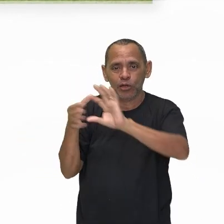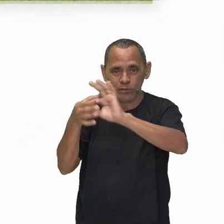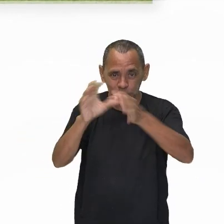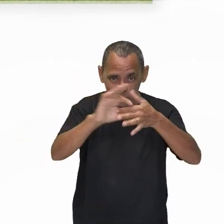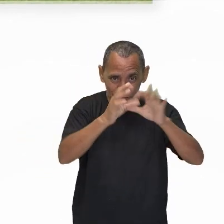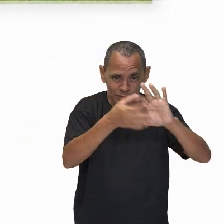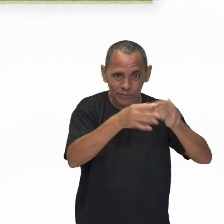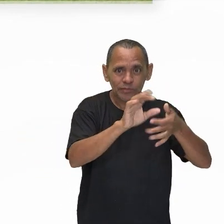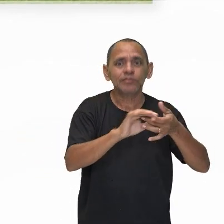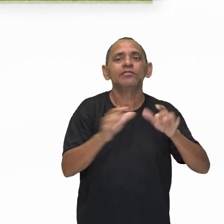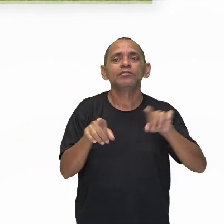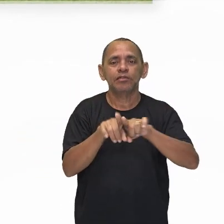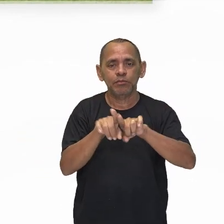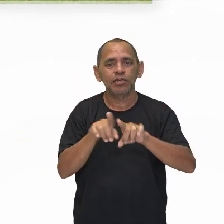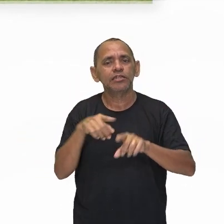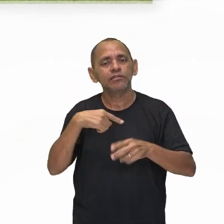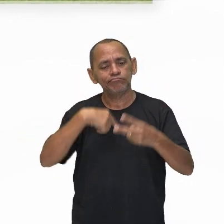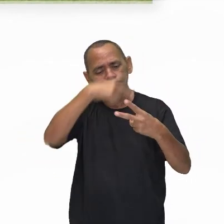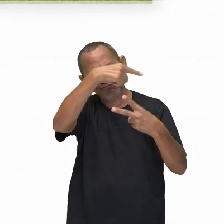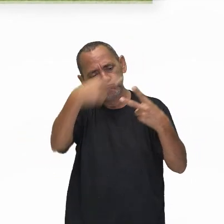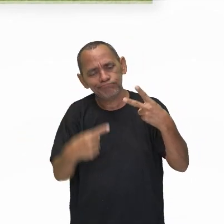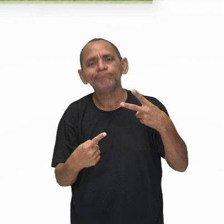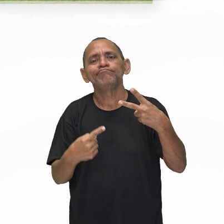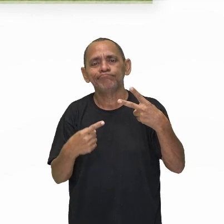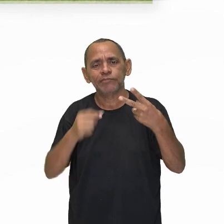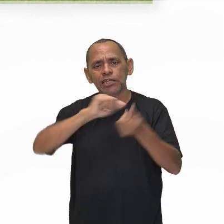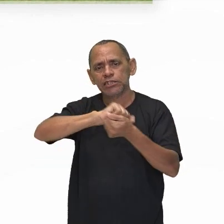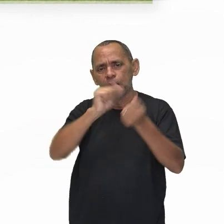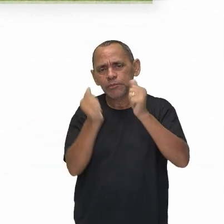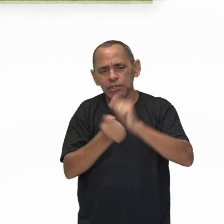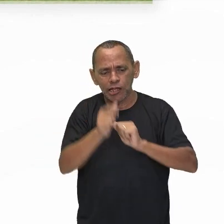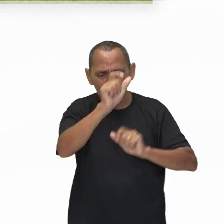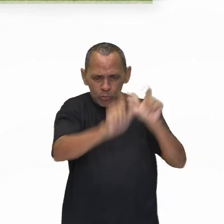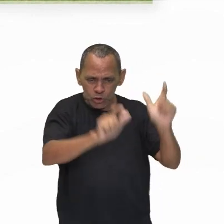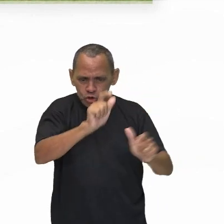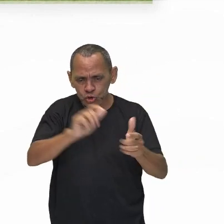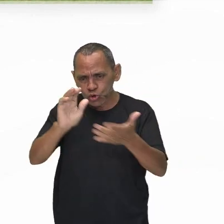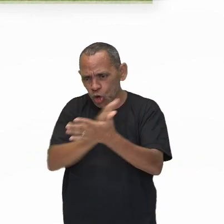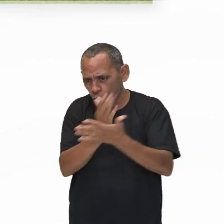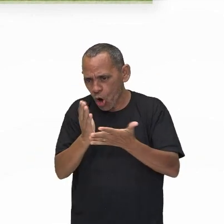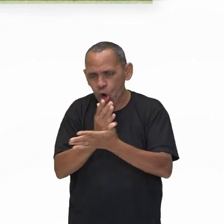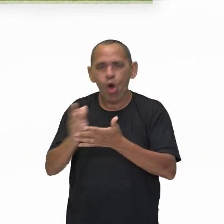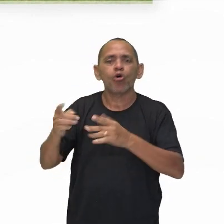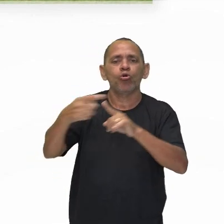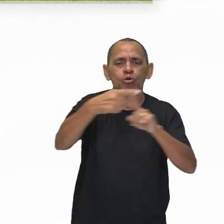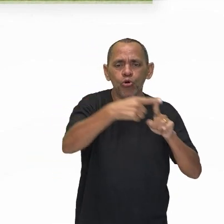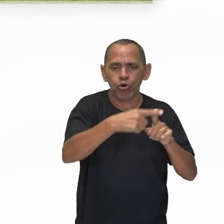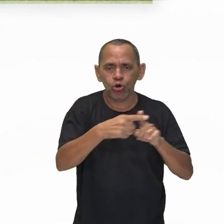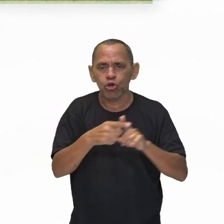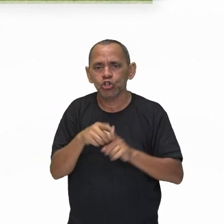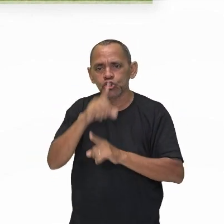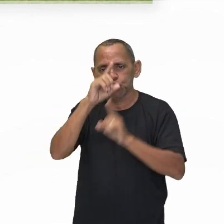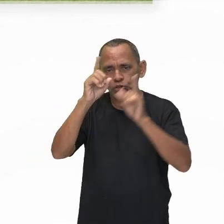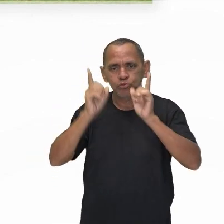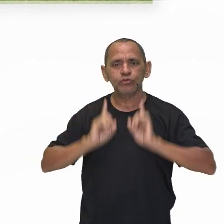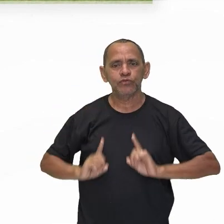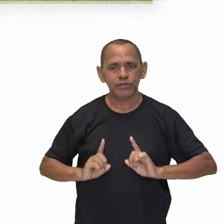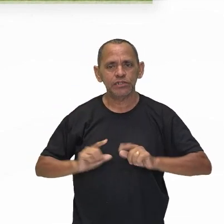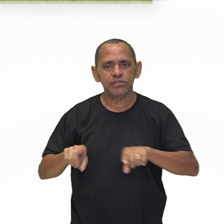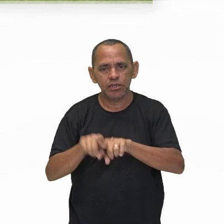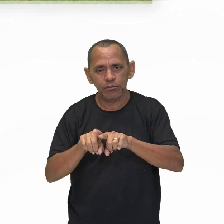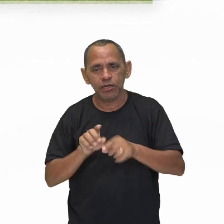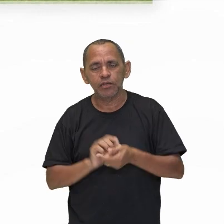Existem duas versões do futebol adaptadas a pessoas com algum tipo de deficiência. O futebol